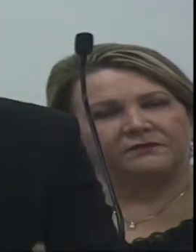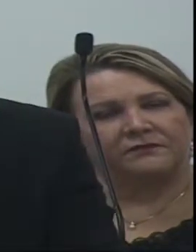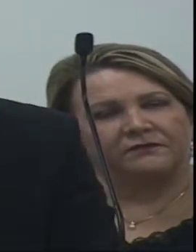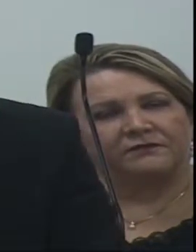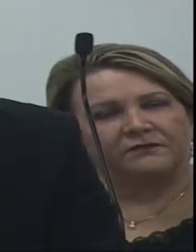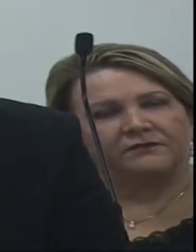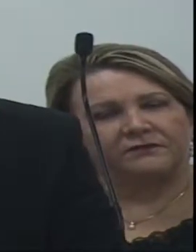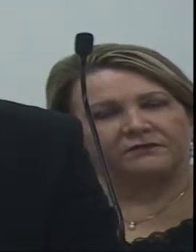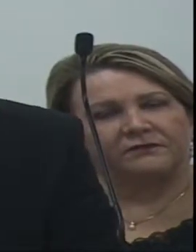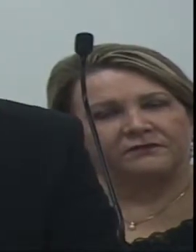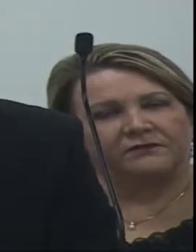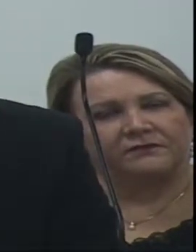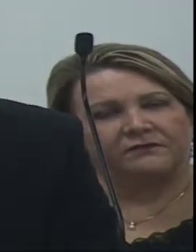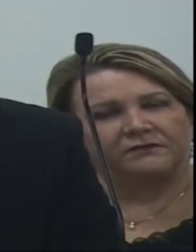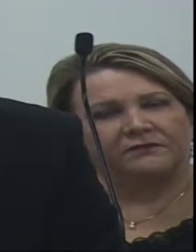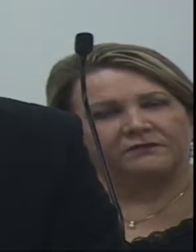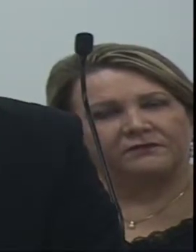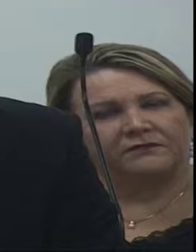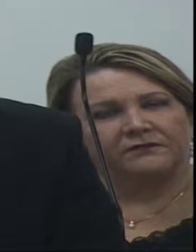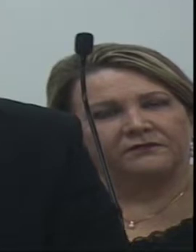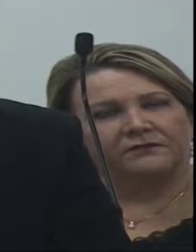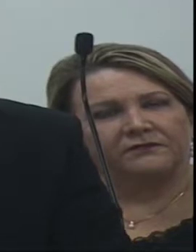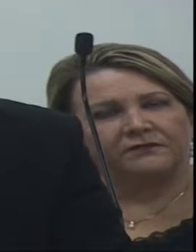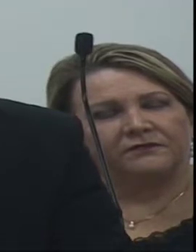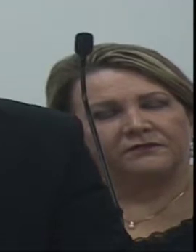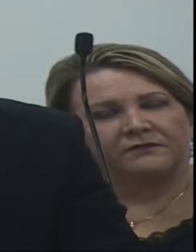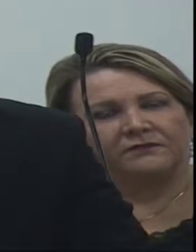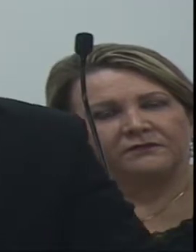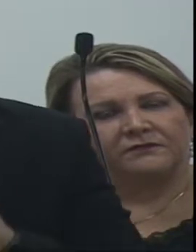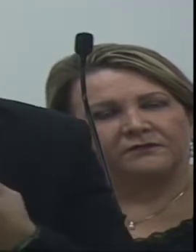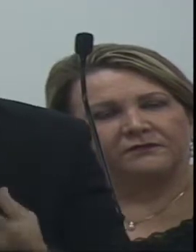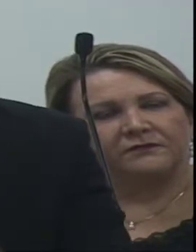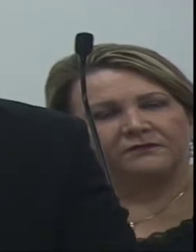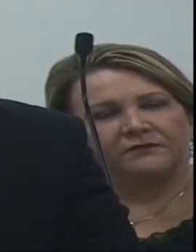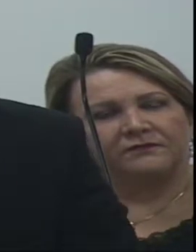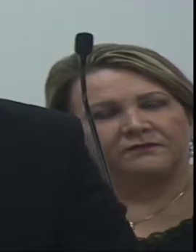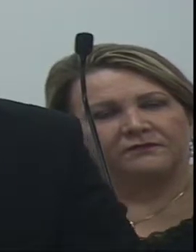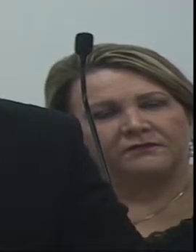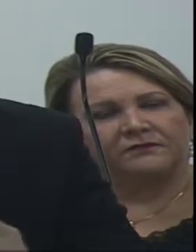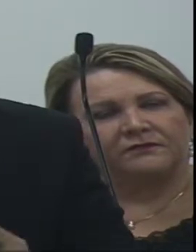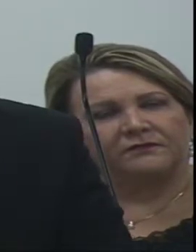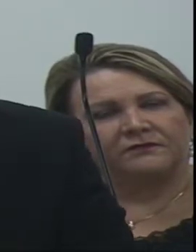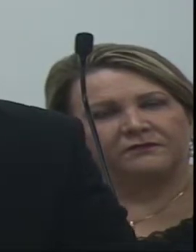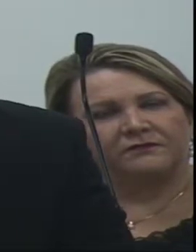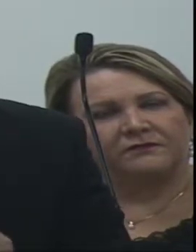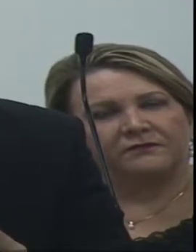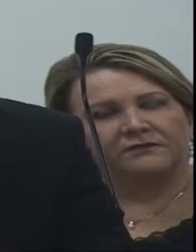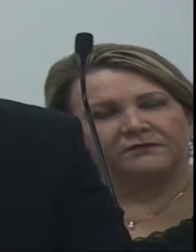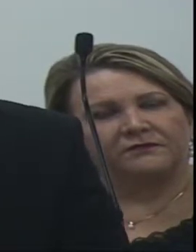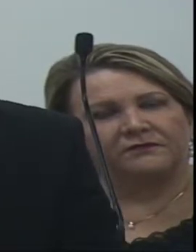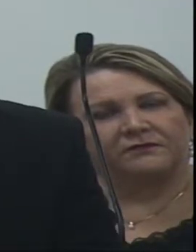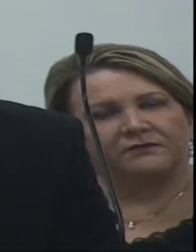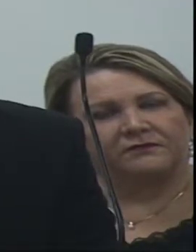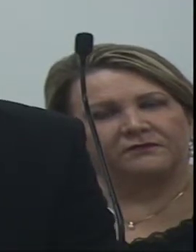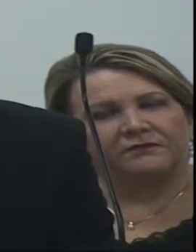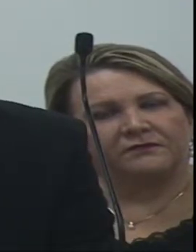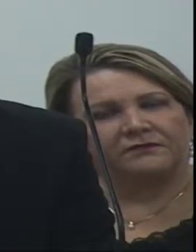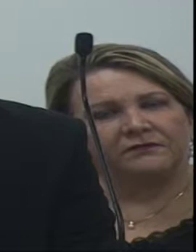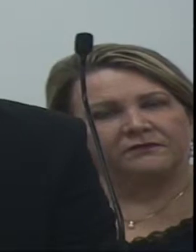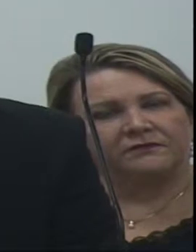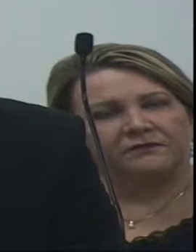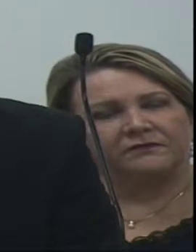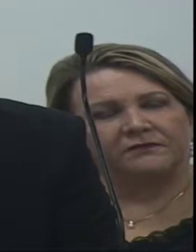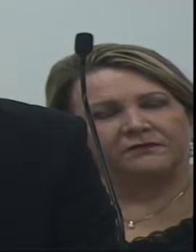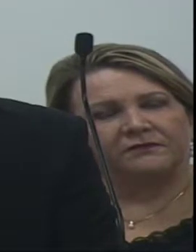falar mais a respeito do tema, né? Temos que provocar o tema e cada vez mais conscientizar as